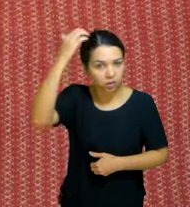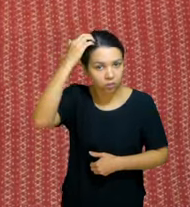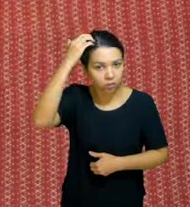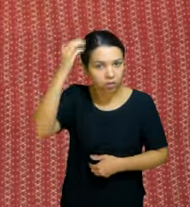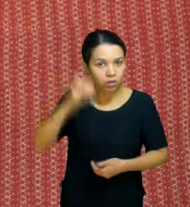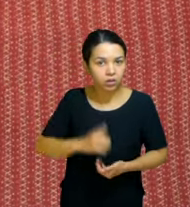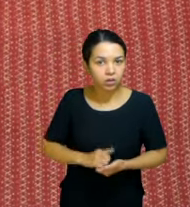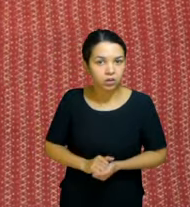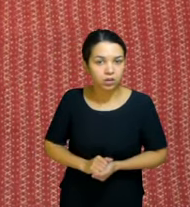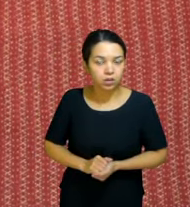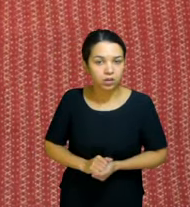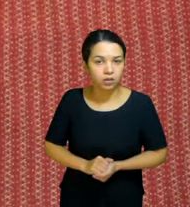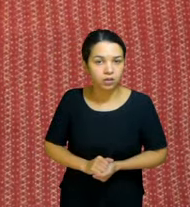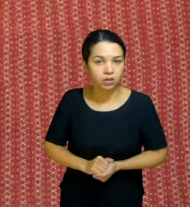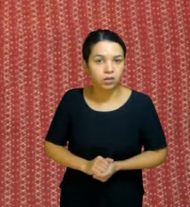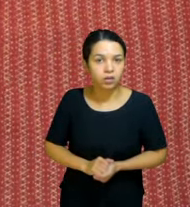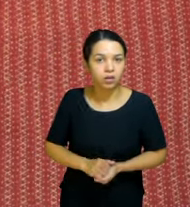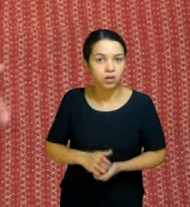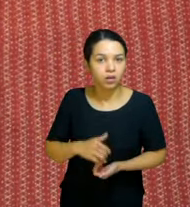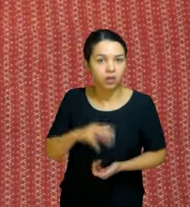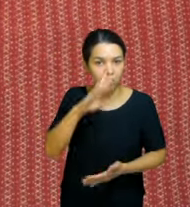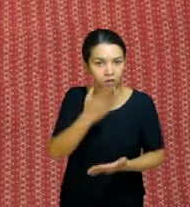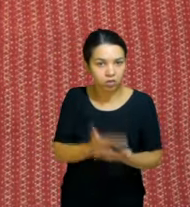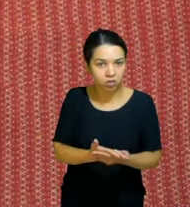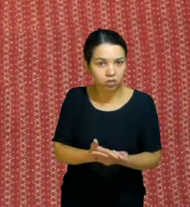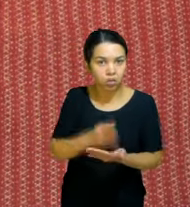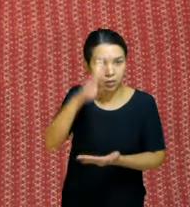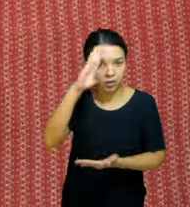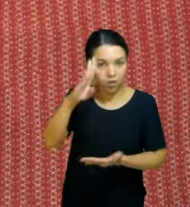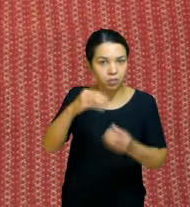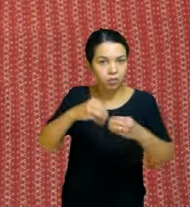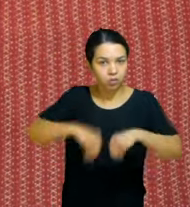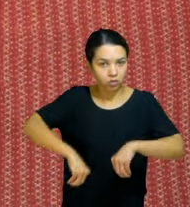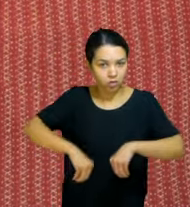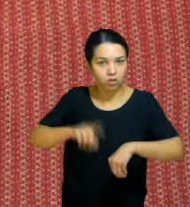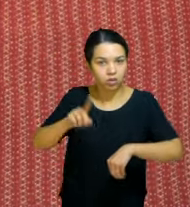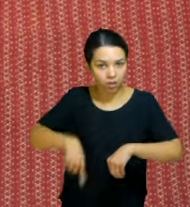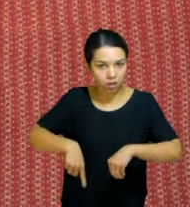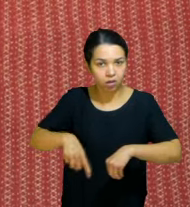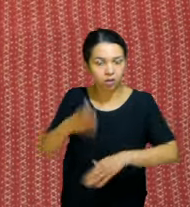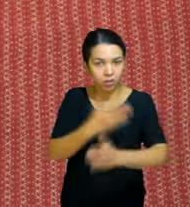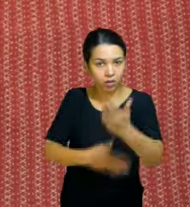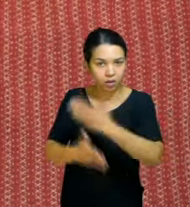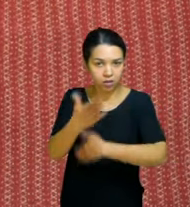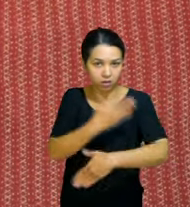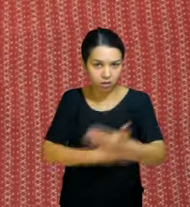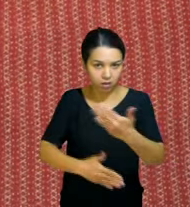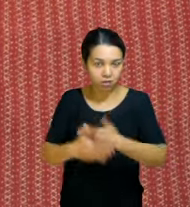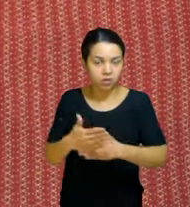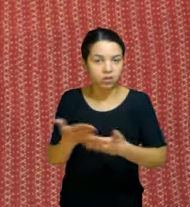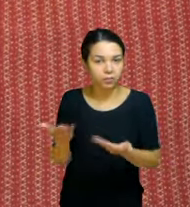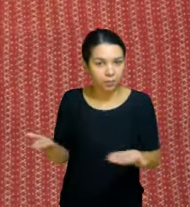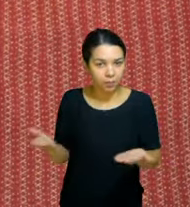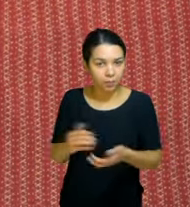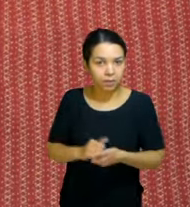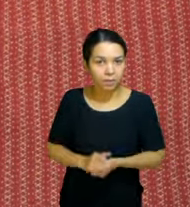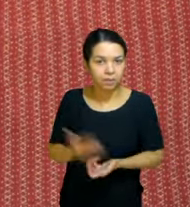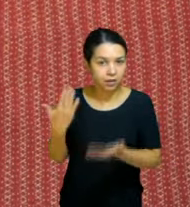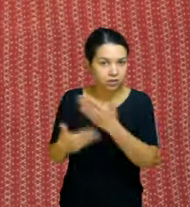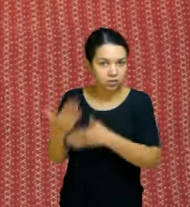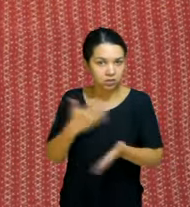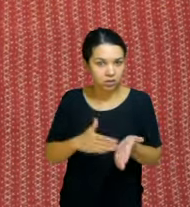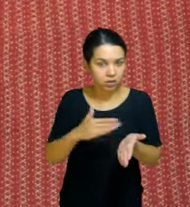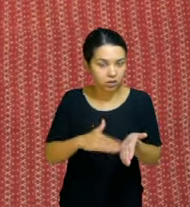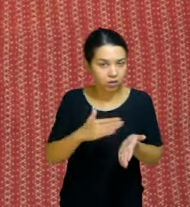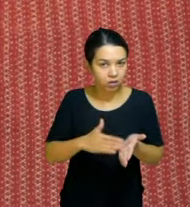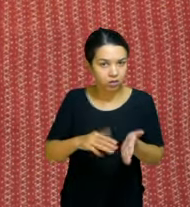Mota, eu acredito que o principal prejudicado nesse sentido foram os para-atletas, né? Então, fui secretário por